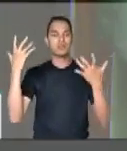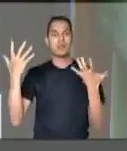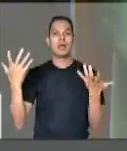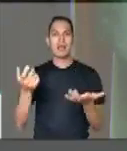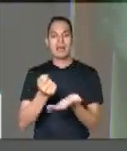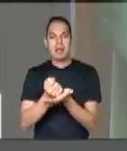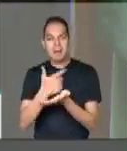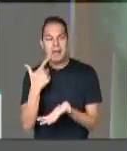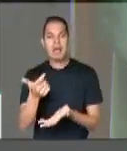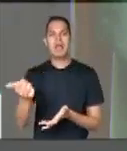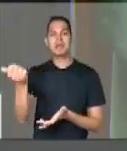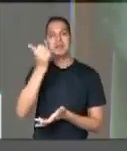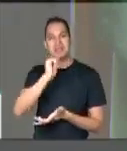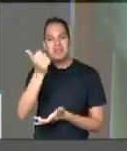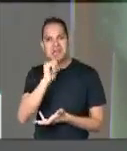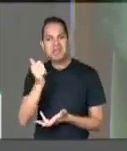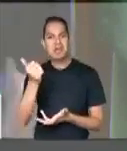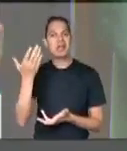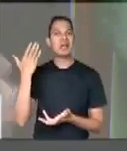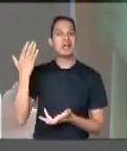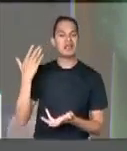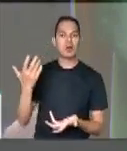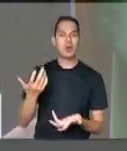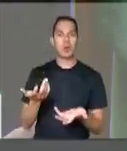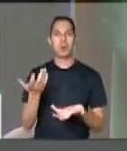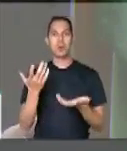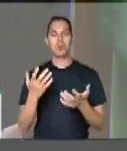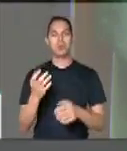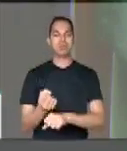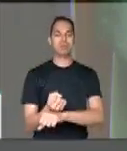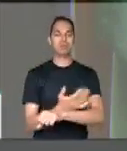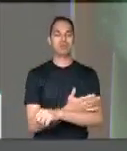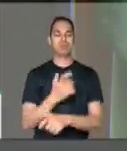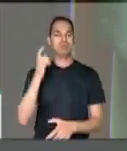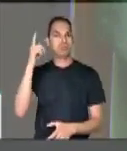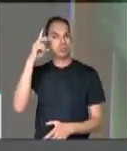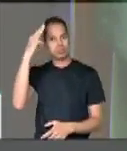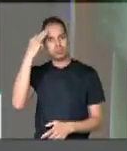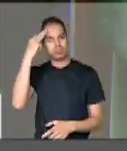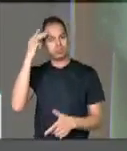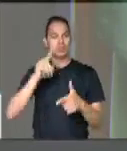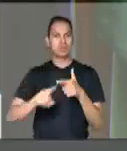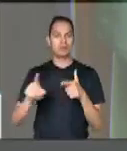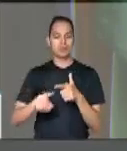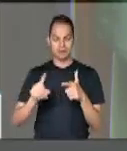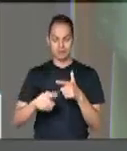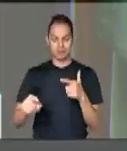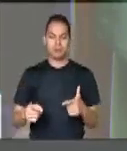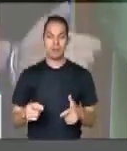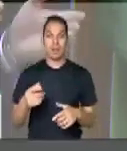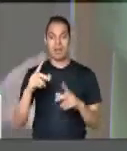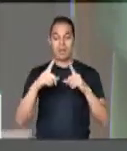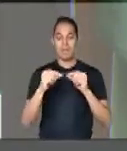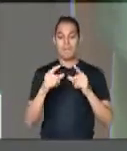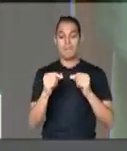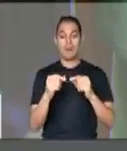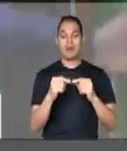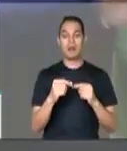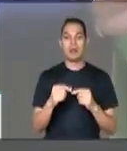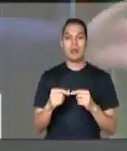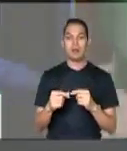cachaças tomadas em noites anteriores ou por desequilíbrios emocionais. Para isso, eu posso lhe indicar clínicas aqui em Brasília para se tratar, às